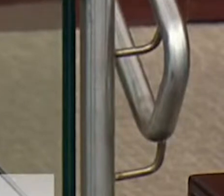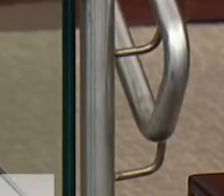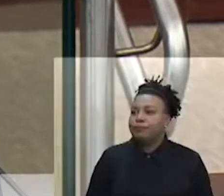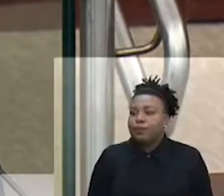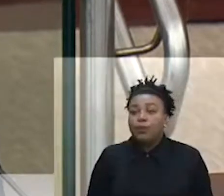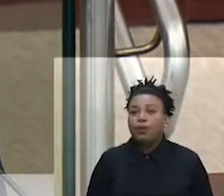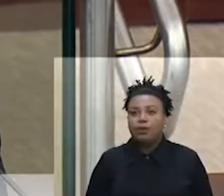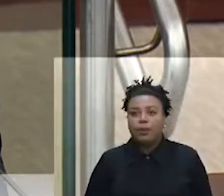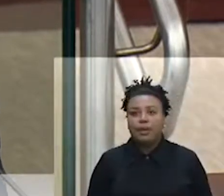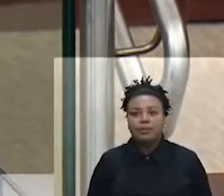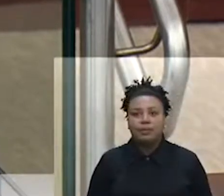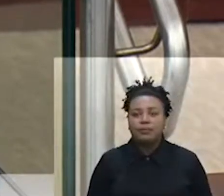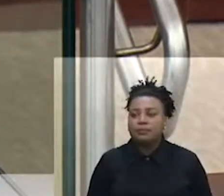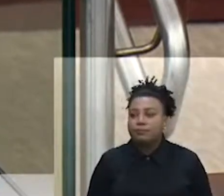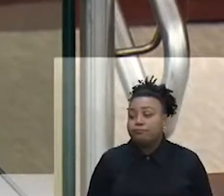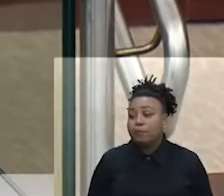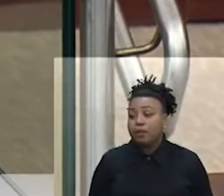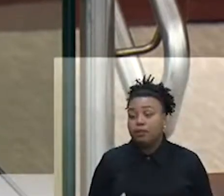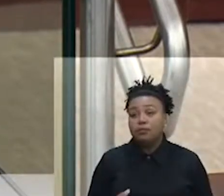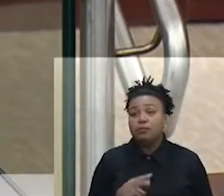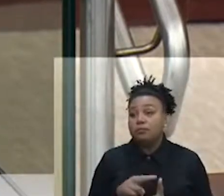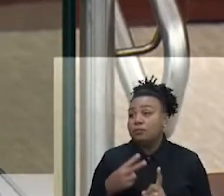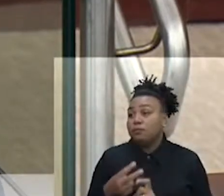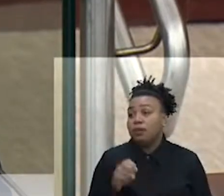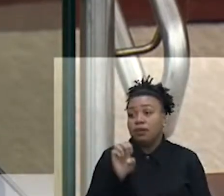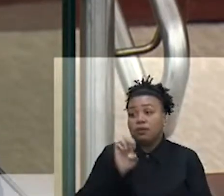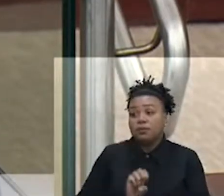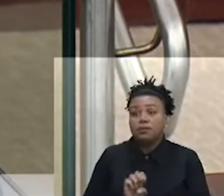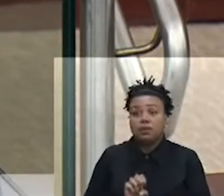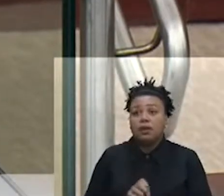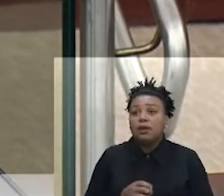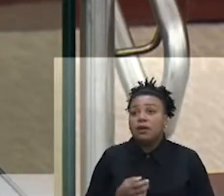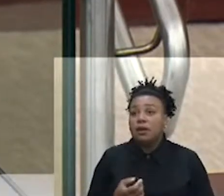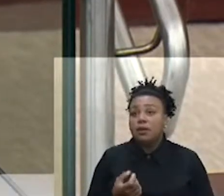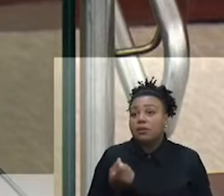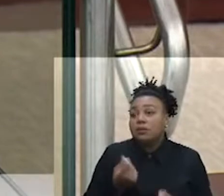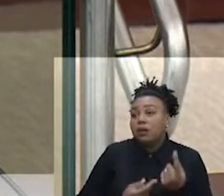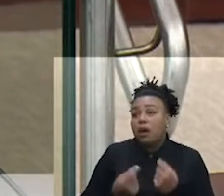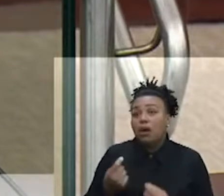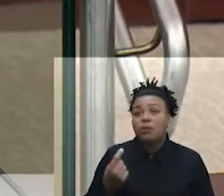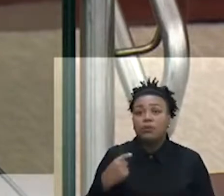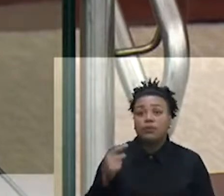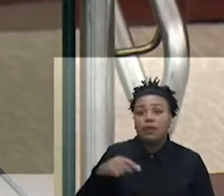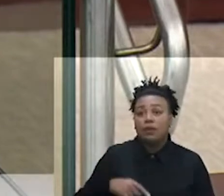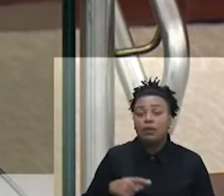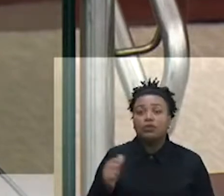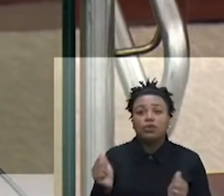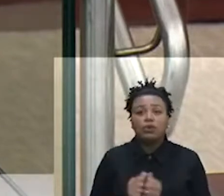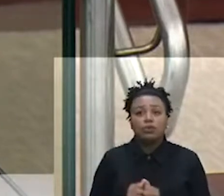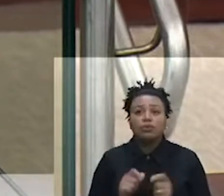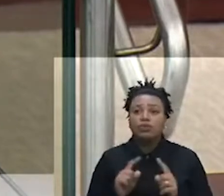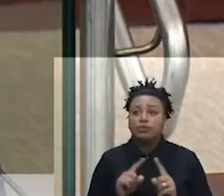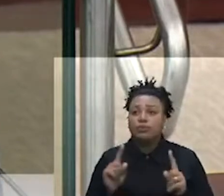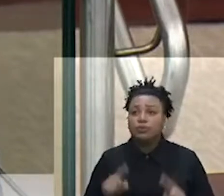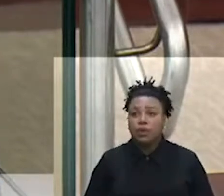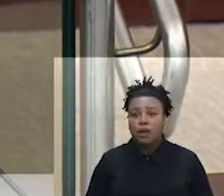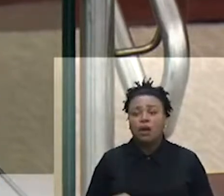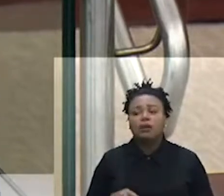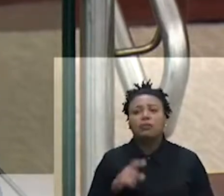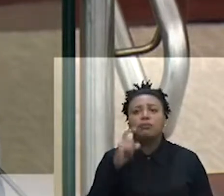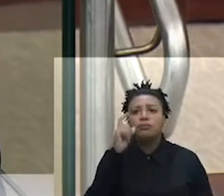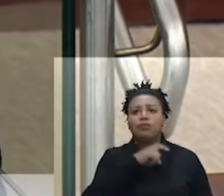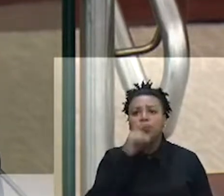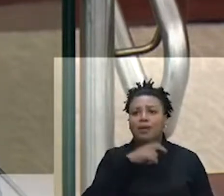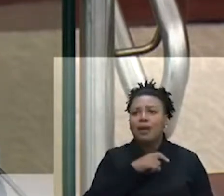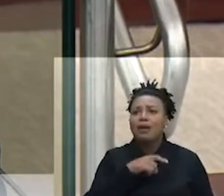justamente disso, da nossa visão de Estado. Alguns vêm aqui e falam: estamos do lado dos servidores que ganham menos.